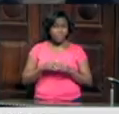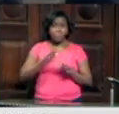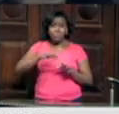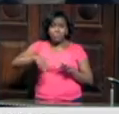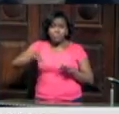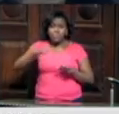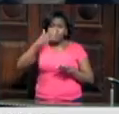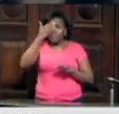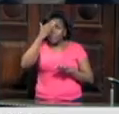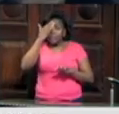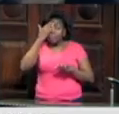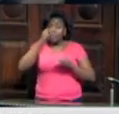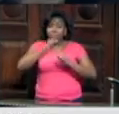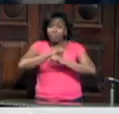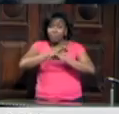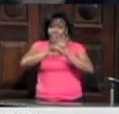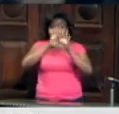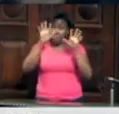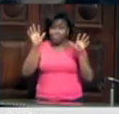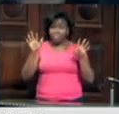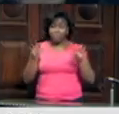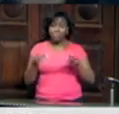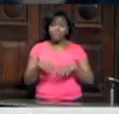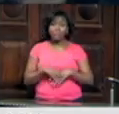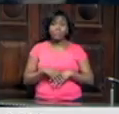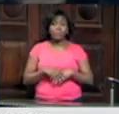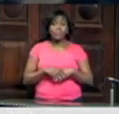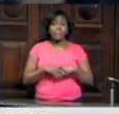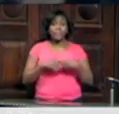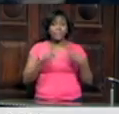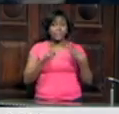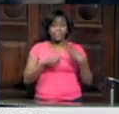dúvidas. A terceira palavra que